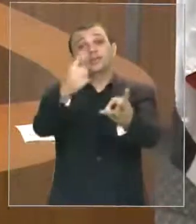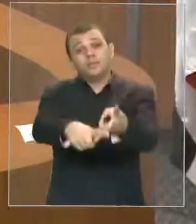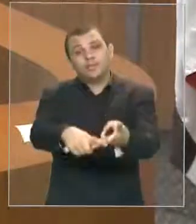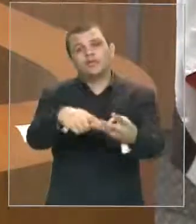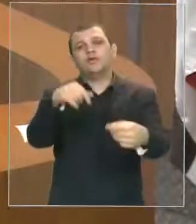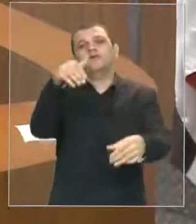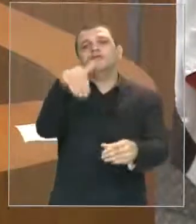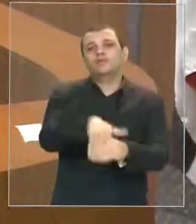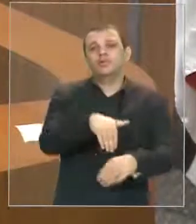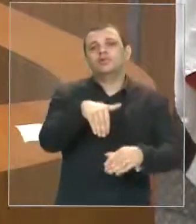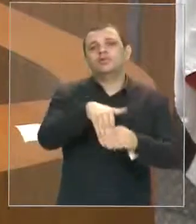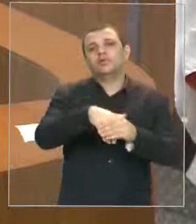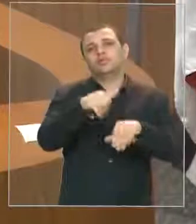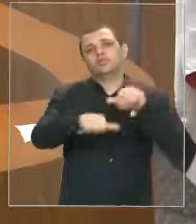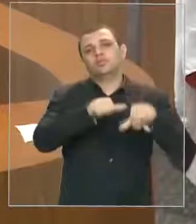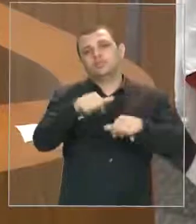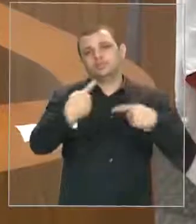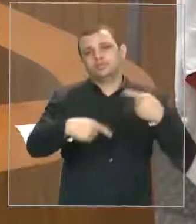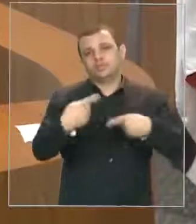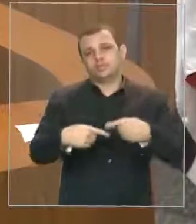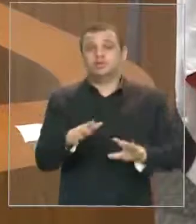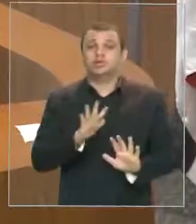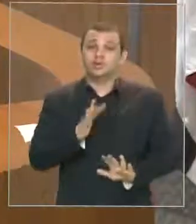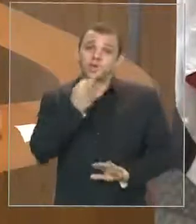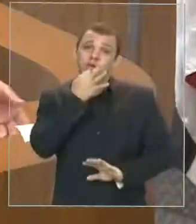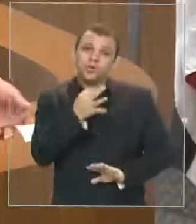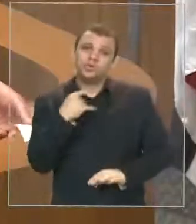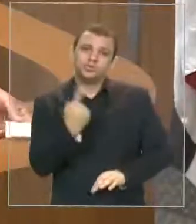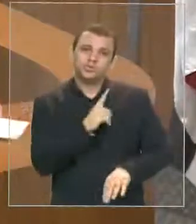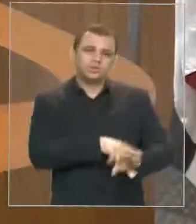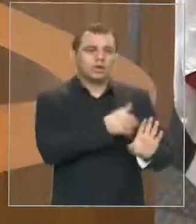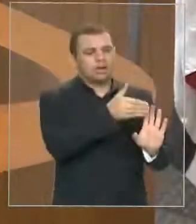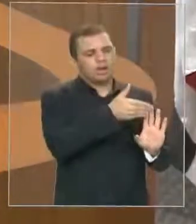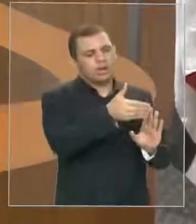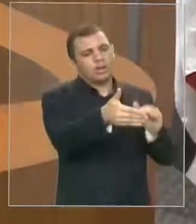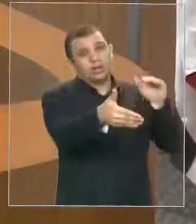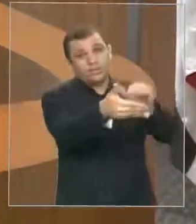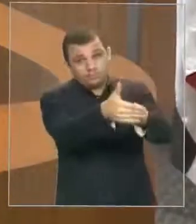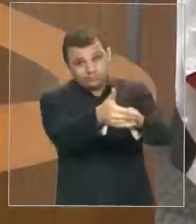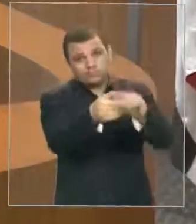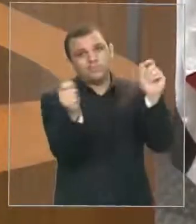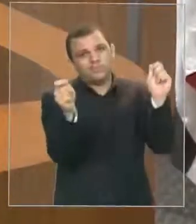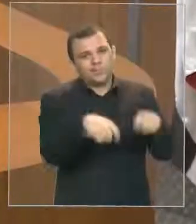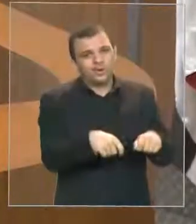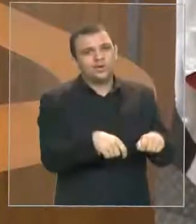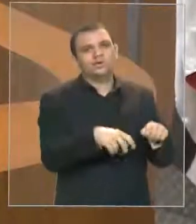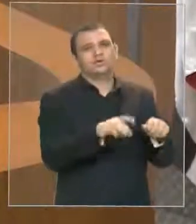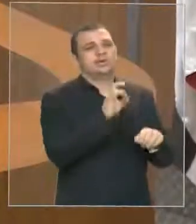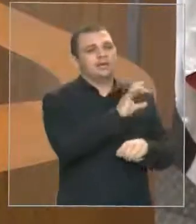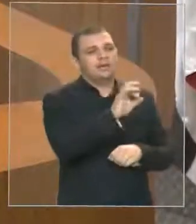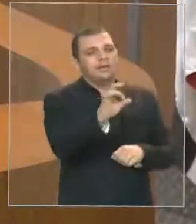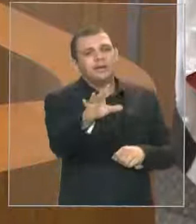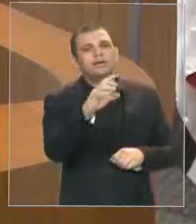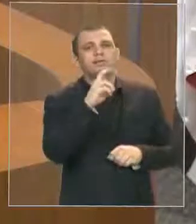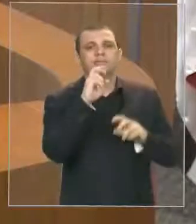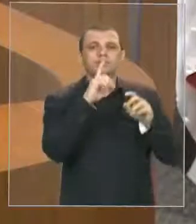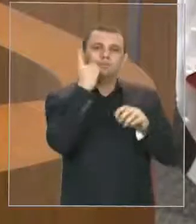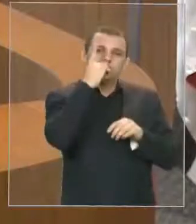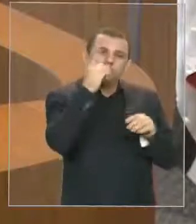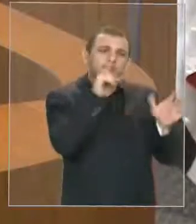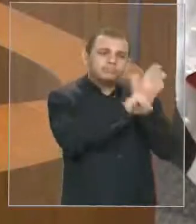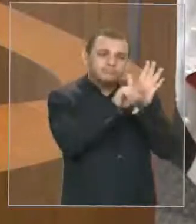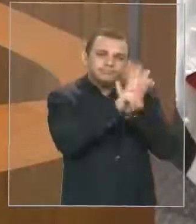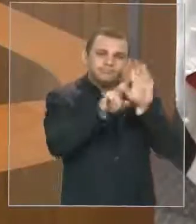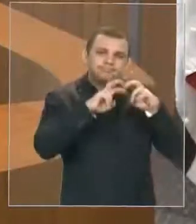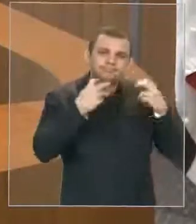necessário para que a comissão possa ouvir a opinião de todos os deputados estaduais, e aí sim, eu acho que nós devemos ir até Brasília, reunir